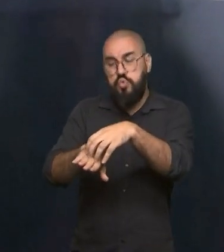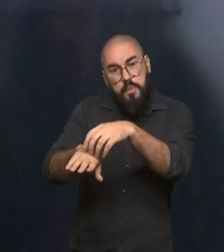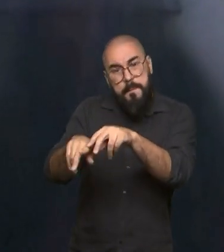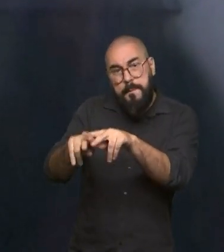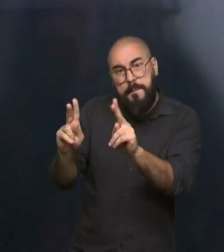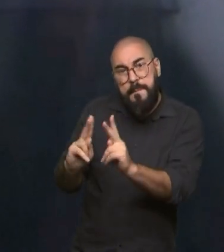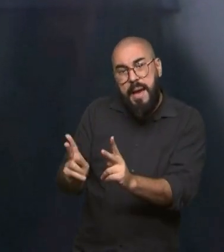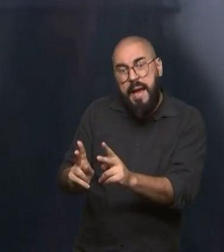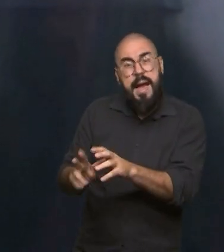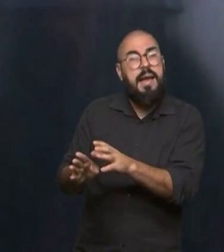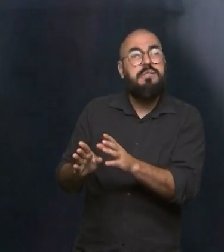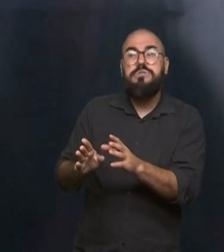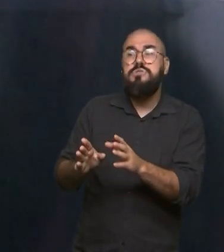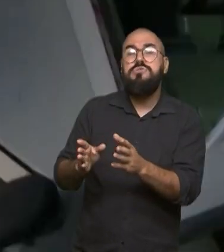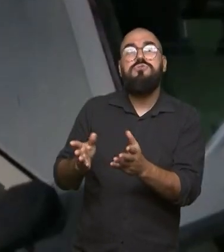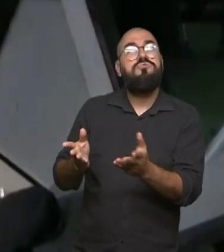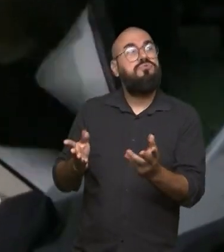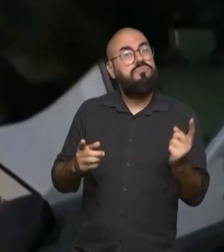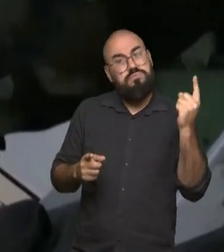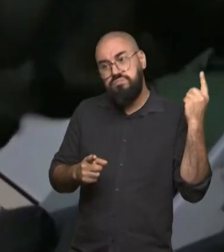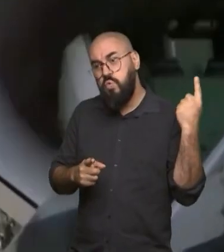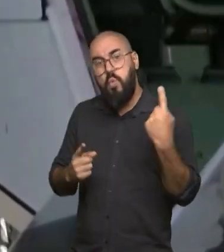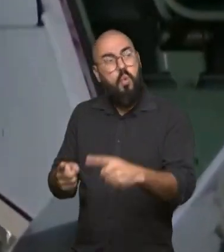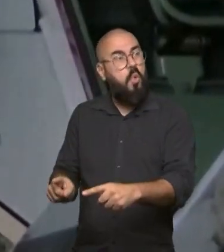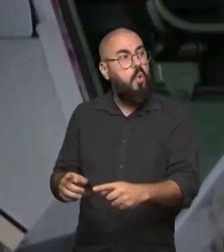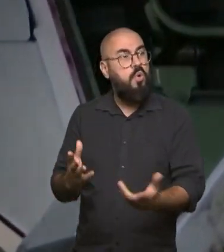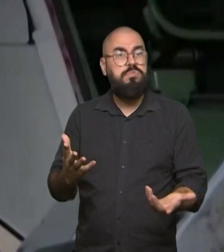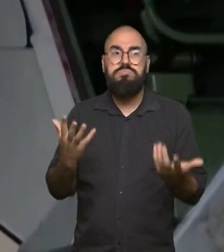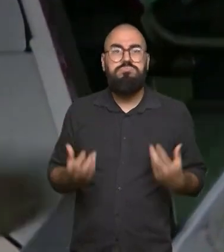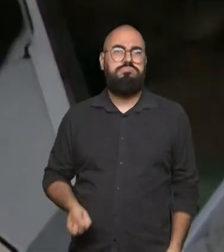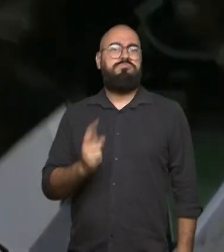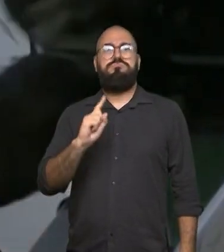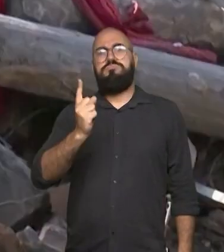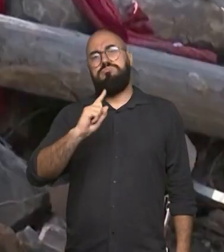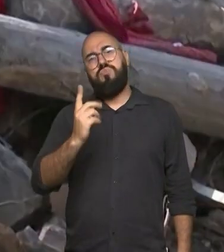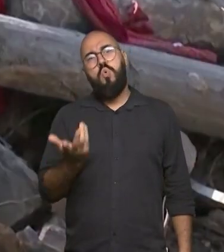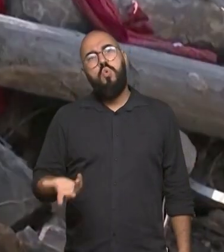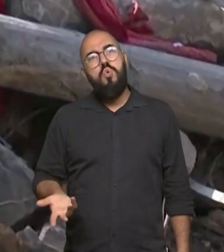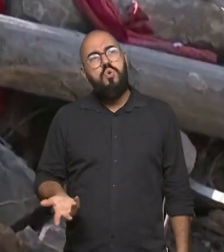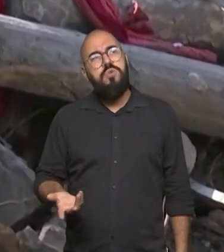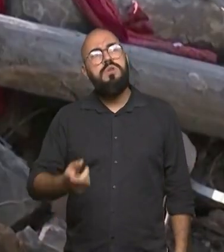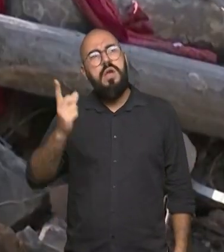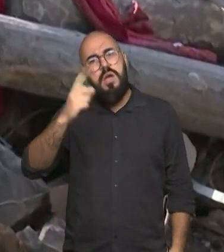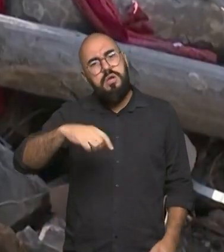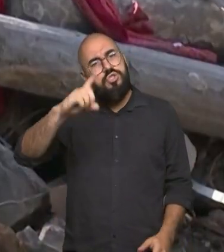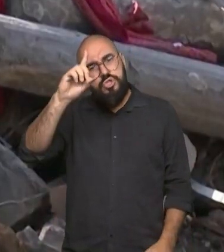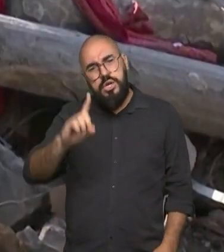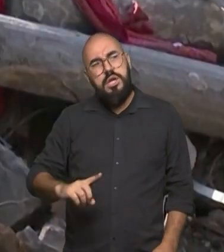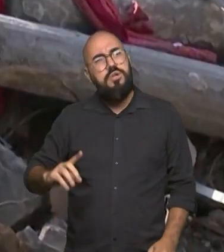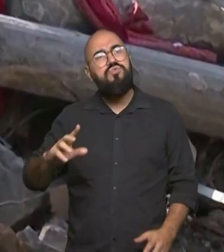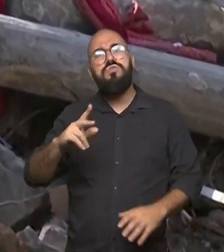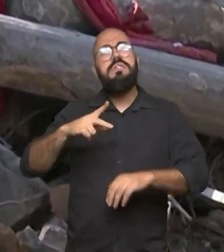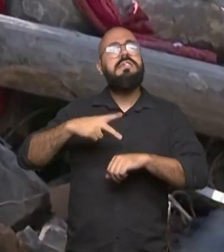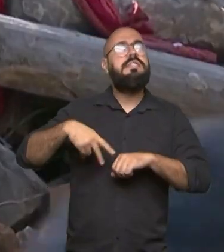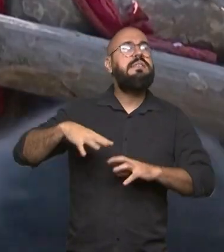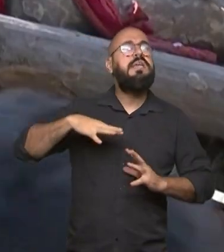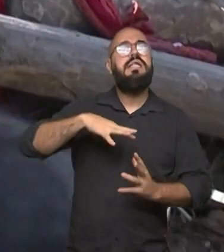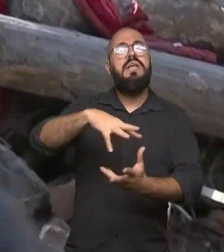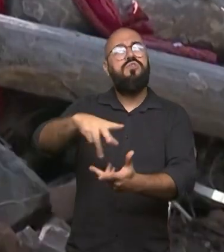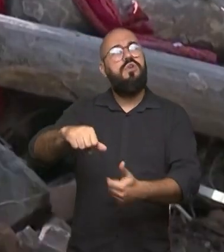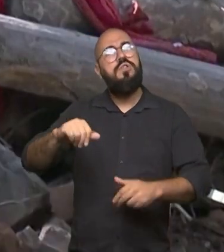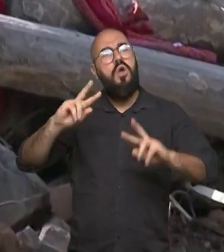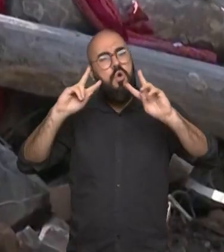páis e instalações da ONU são inaceitáveis e violam o direito internacional o direito